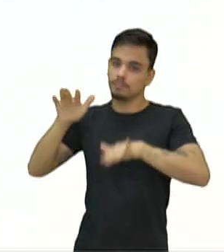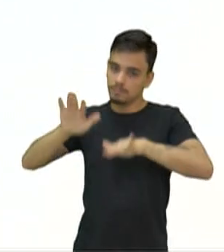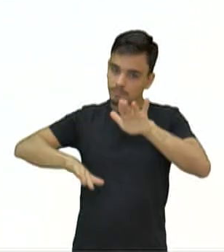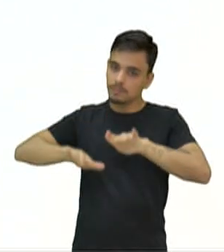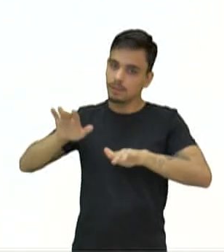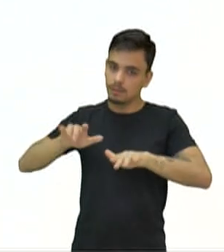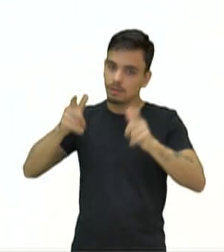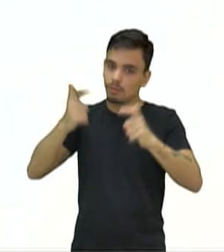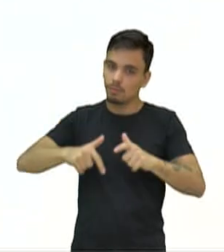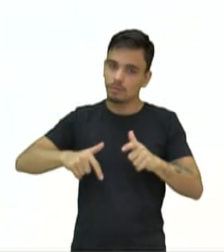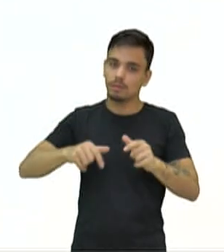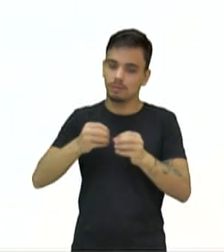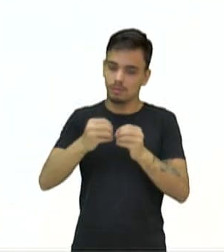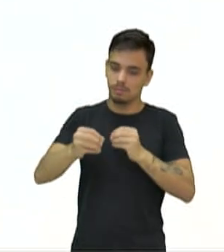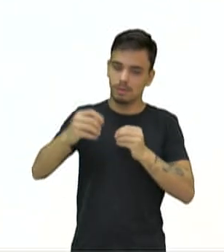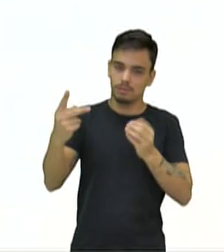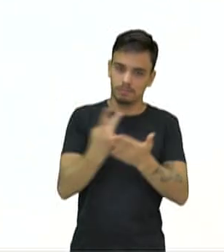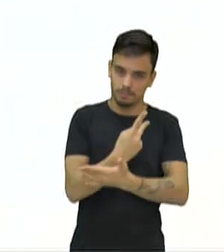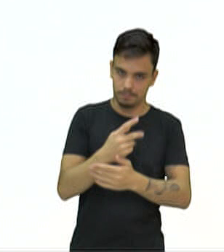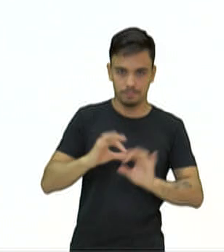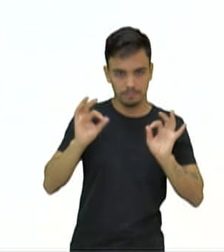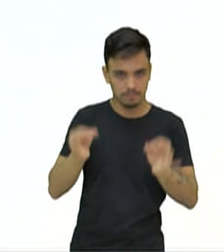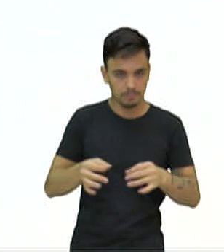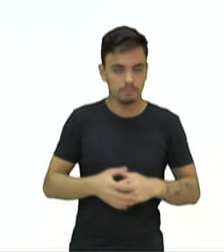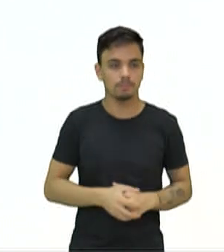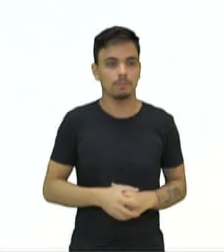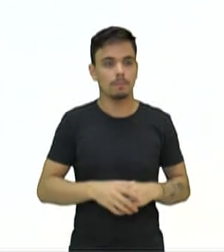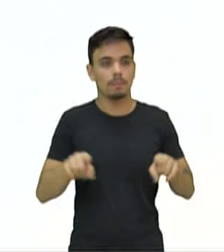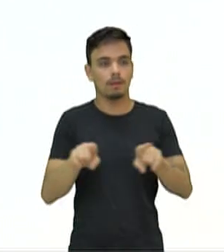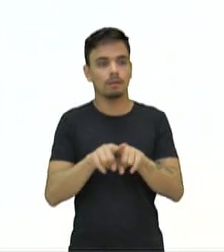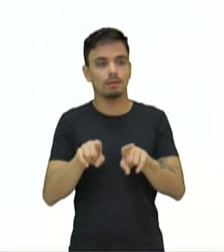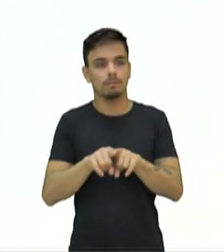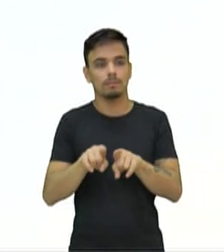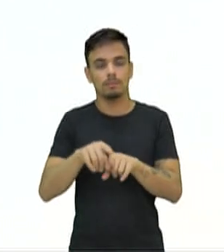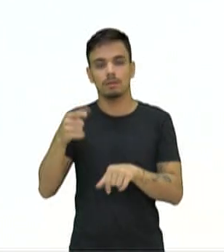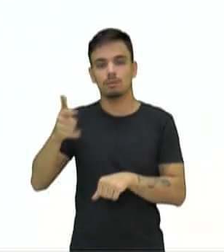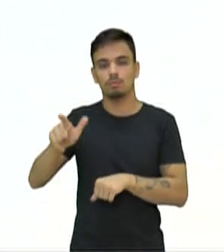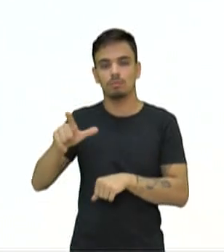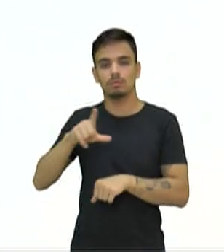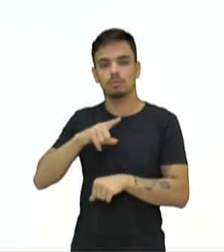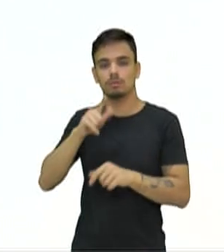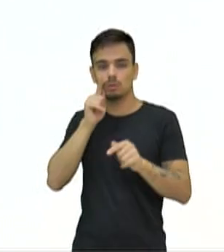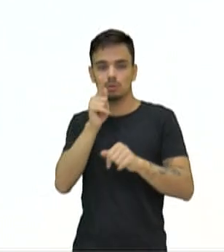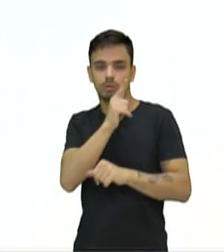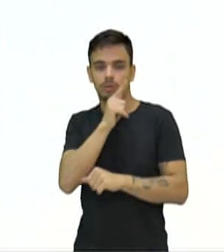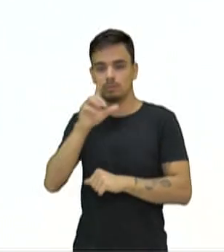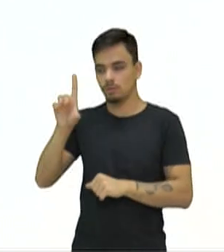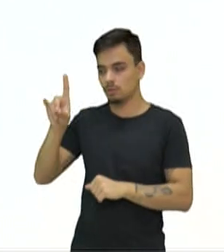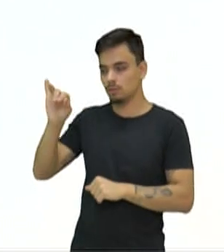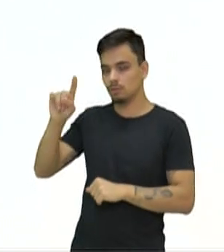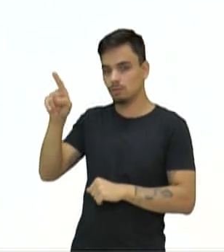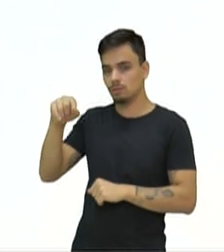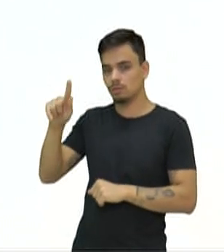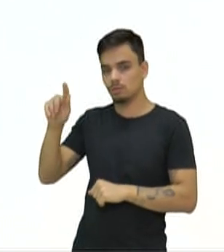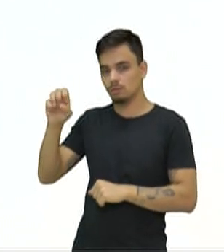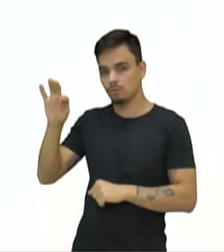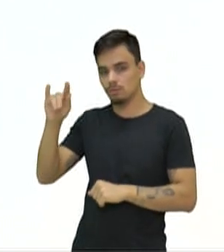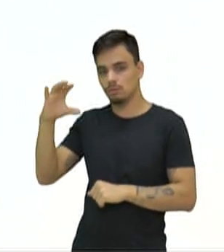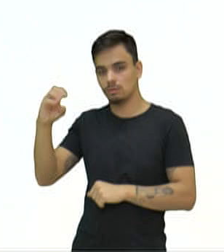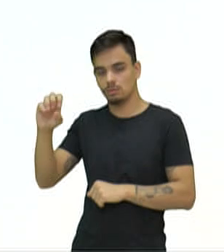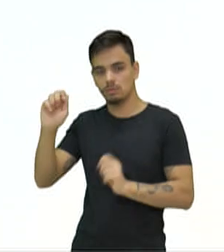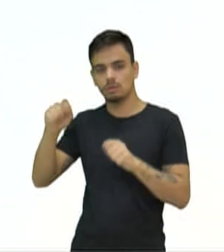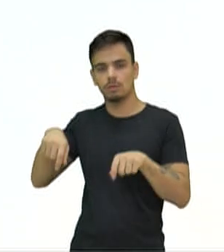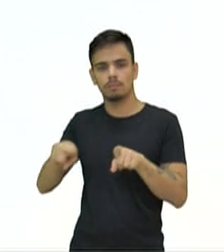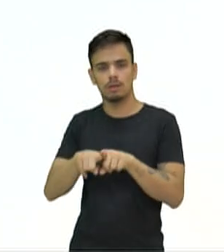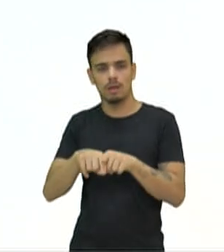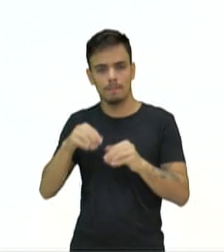essa separação irregular. Muito bem. E os gêmeos dizigóticos também a gente pode considerar como plurizigóticos, né? Considerando que sejam